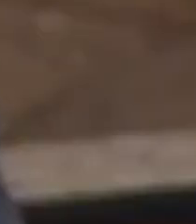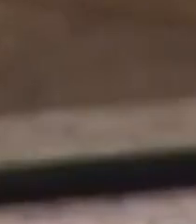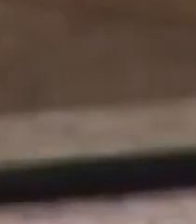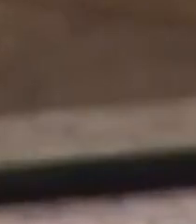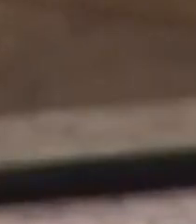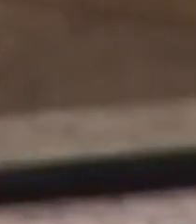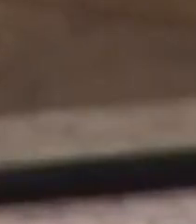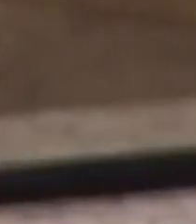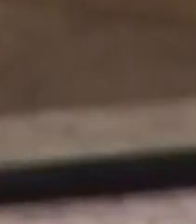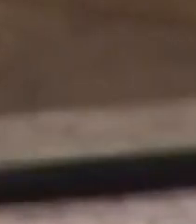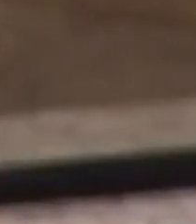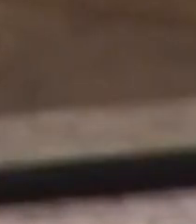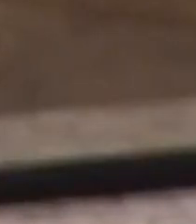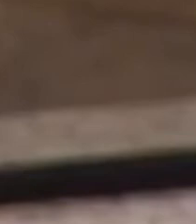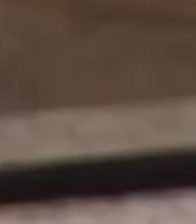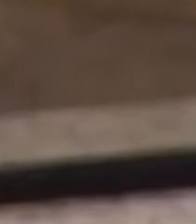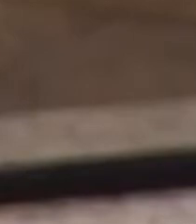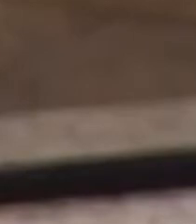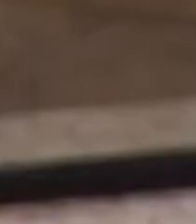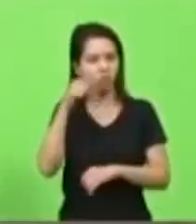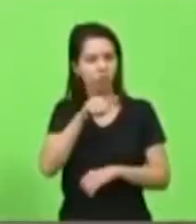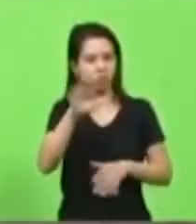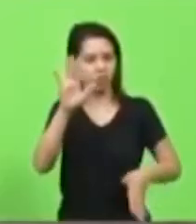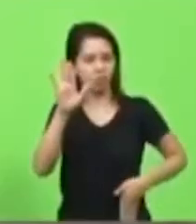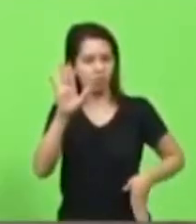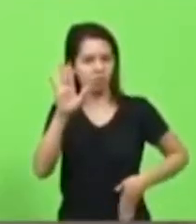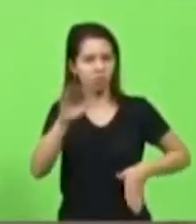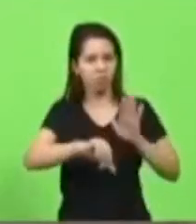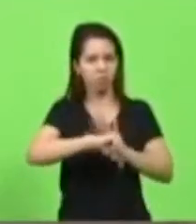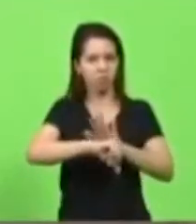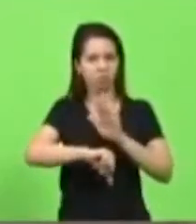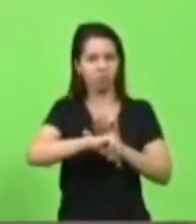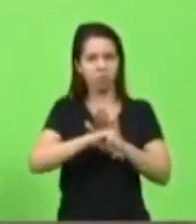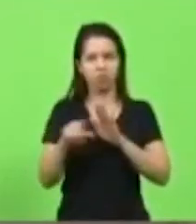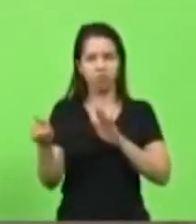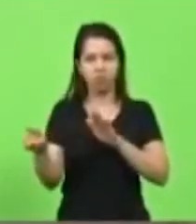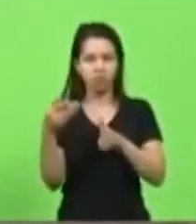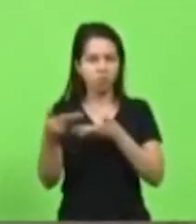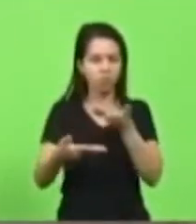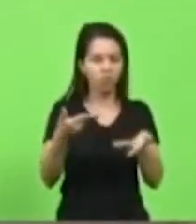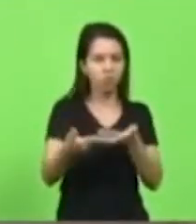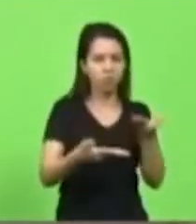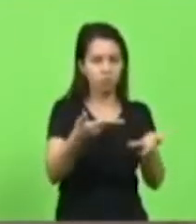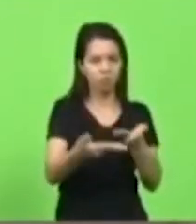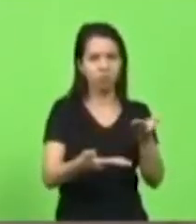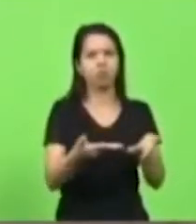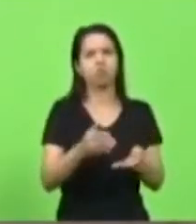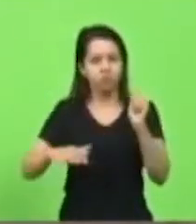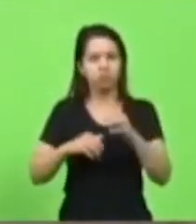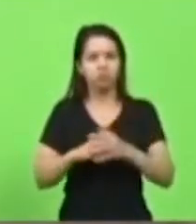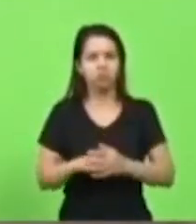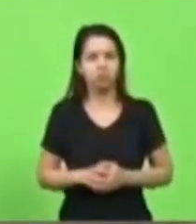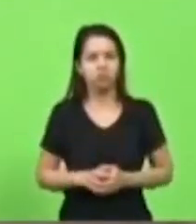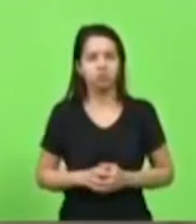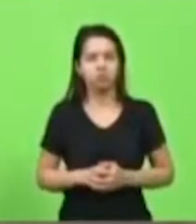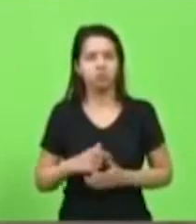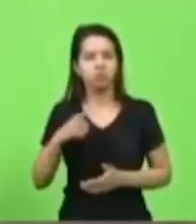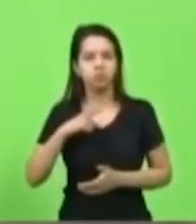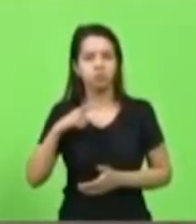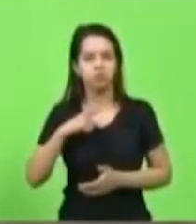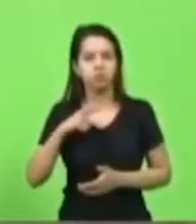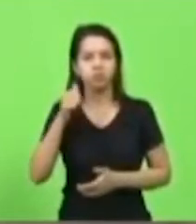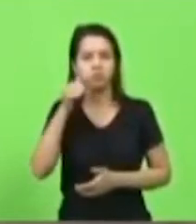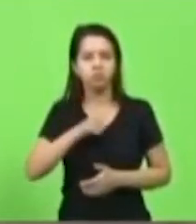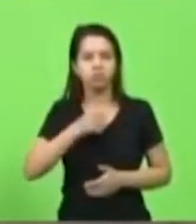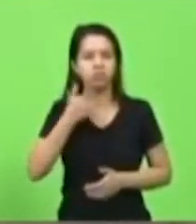babás de marginal, vagabundo, menor de idade do Estado, babá do Estado. Né? Aqui em São José, a juíza